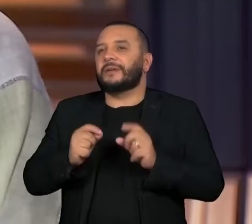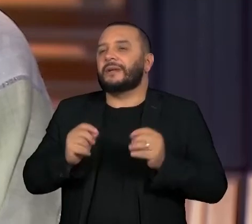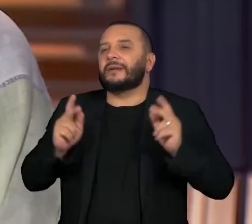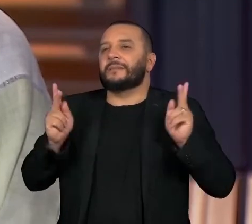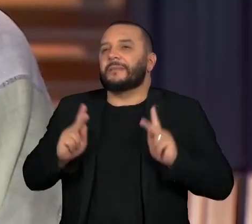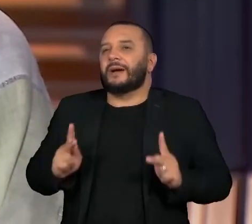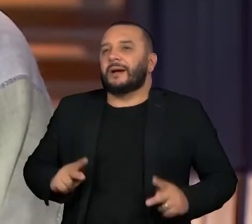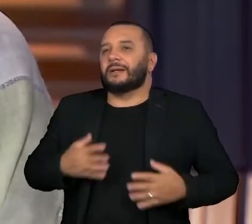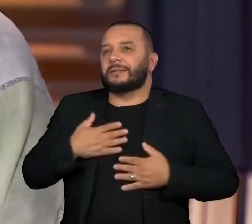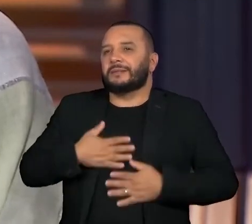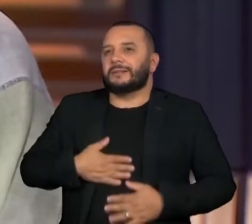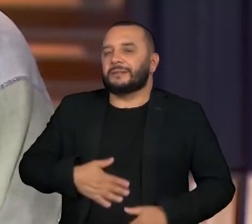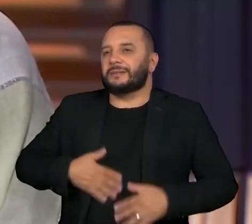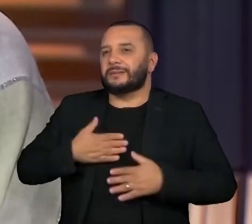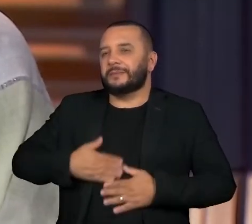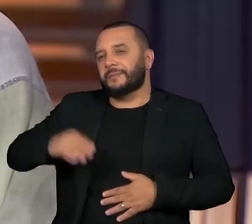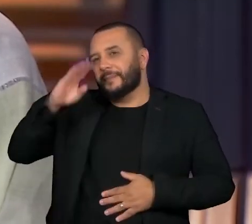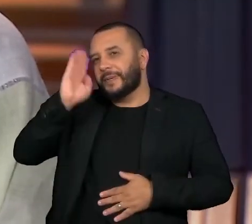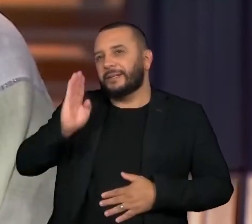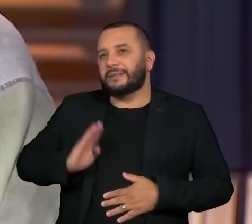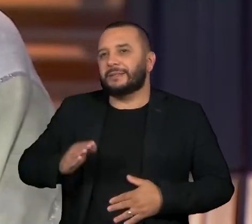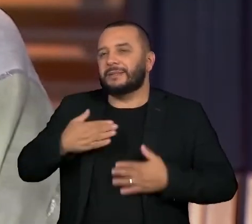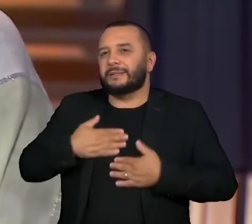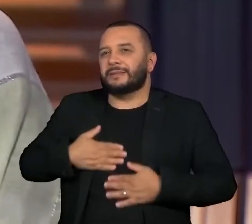isso o Brasil tá respirando o Brasil pode